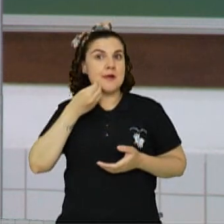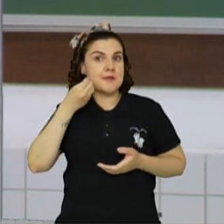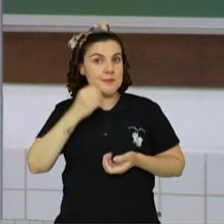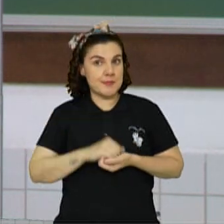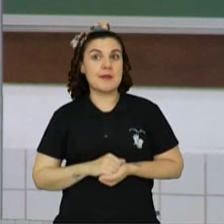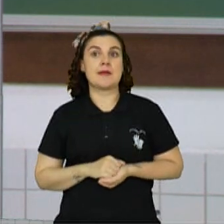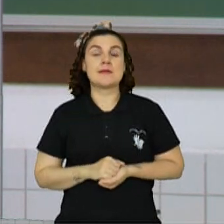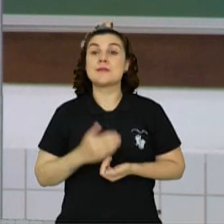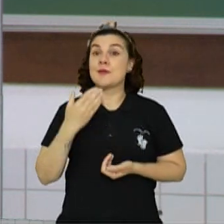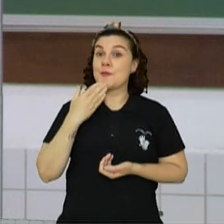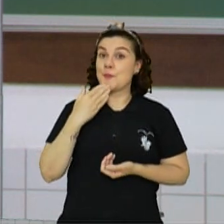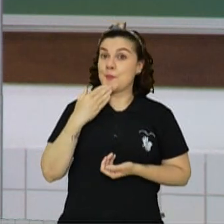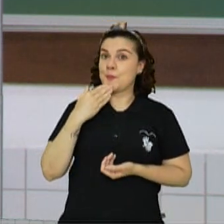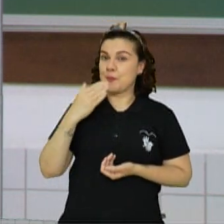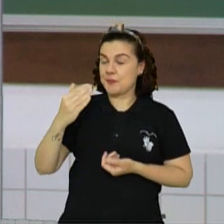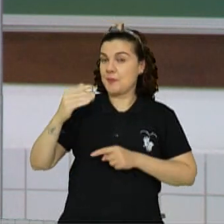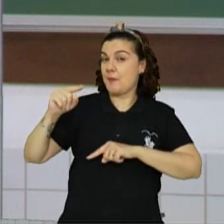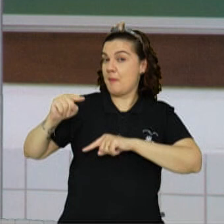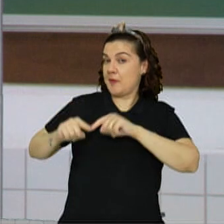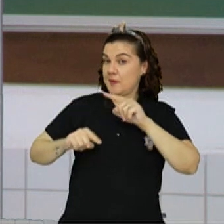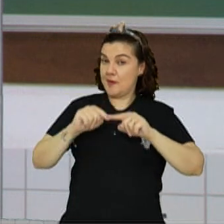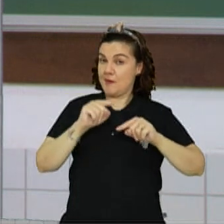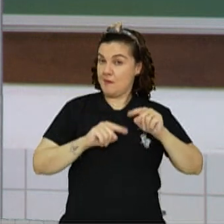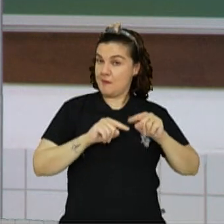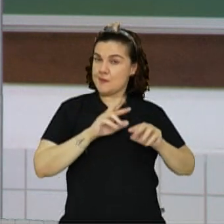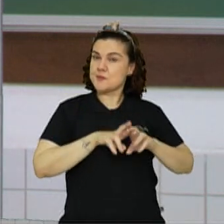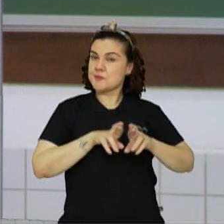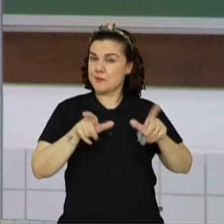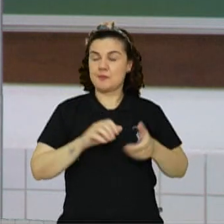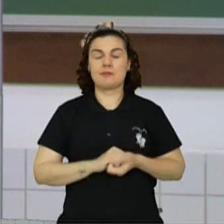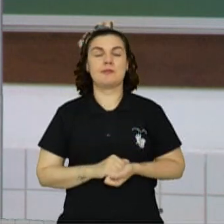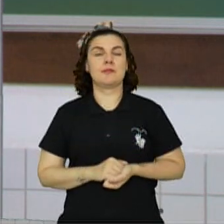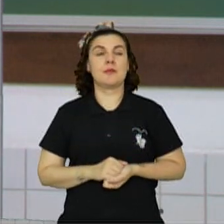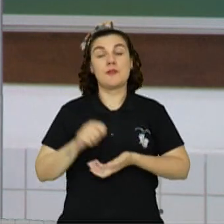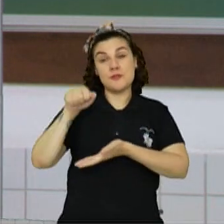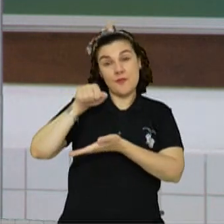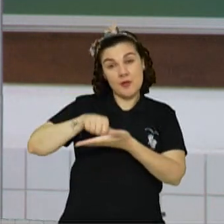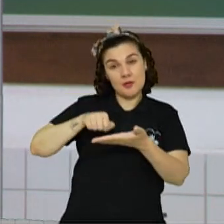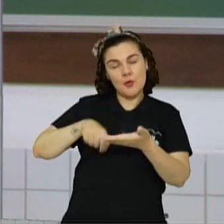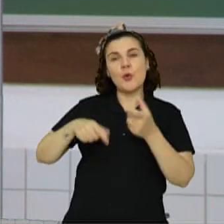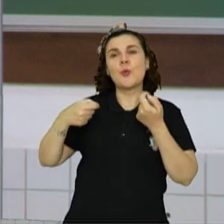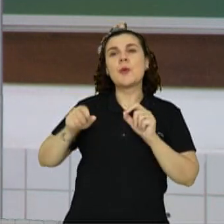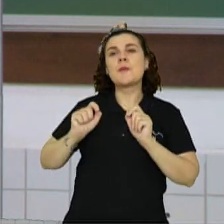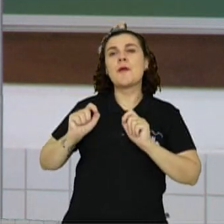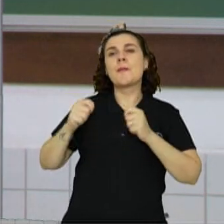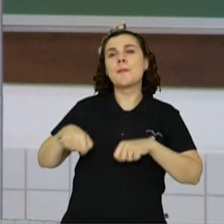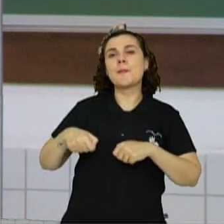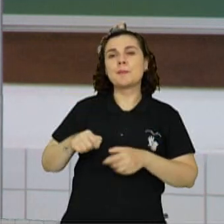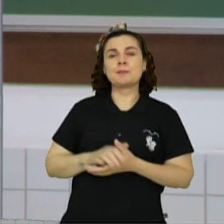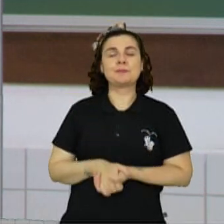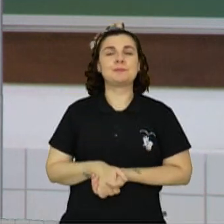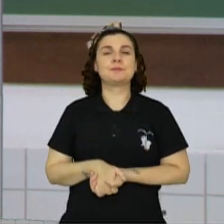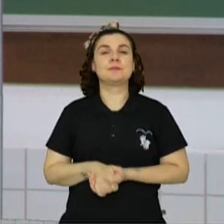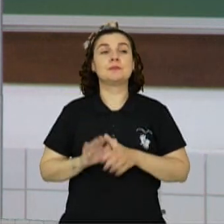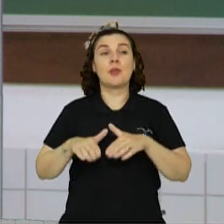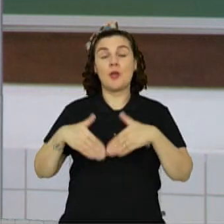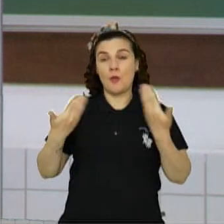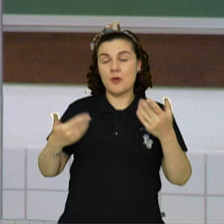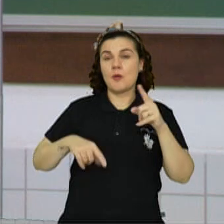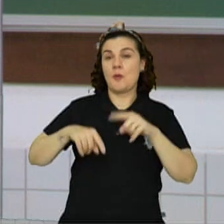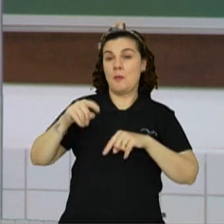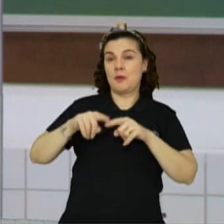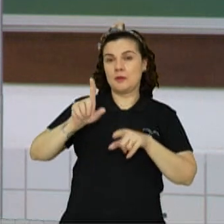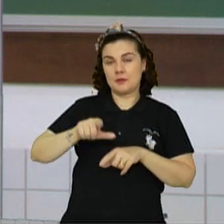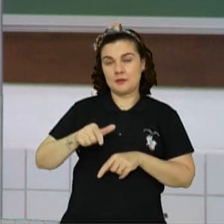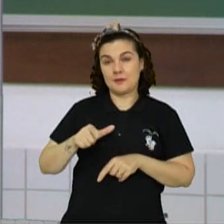pessoal, nós vamos precisar de alguns materiais. Vocês vão precisar anotar quais são esses materiais para que vocês